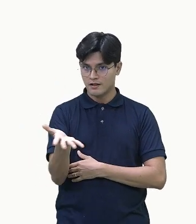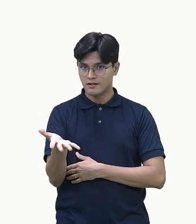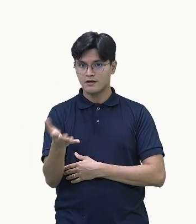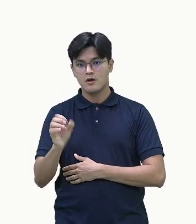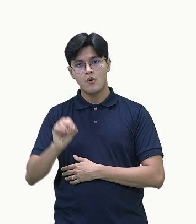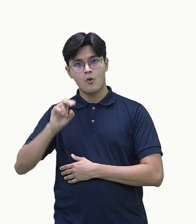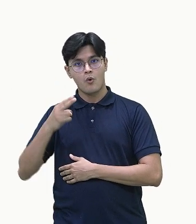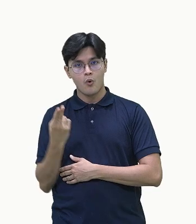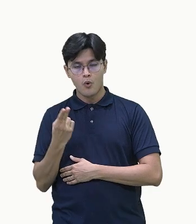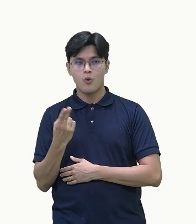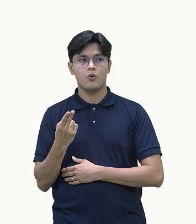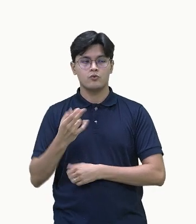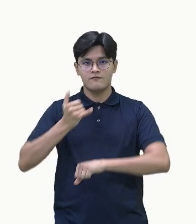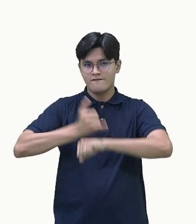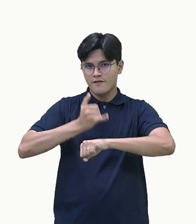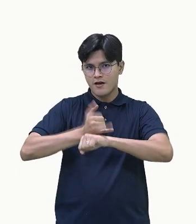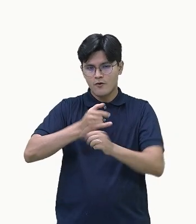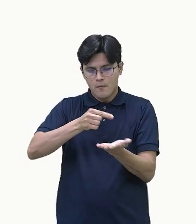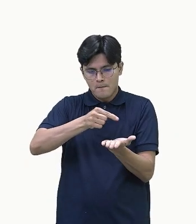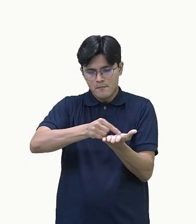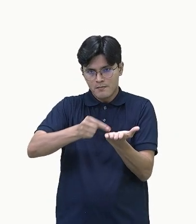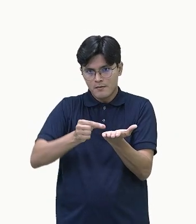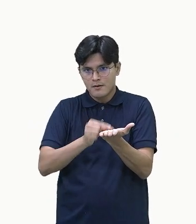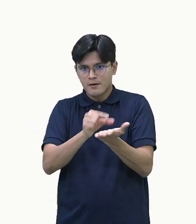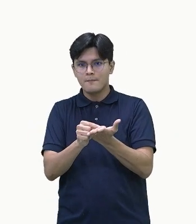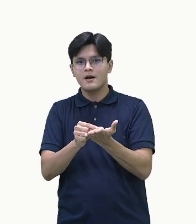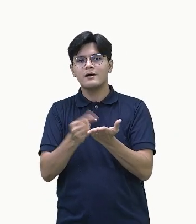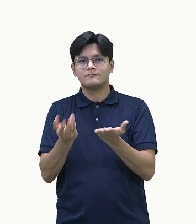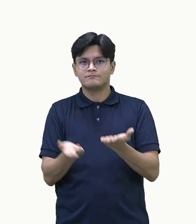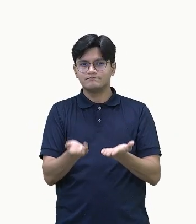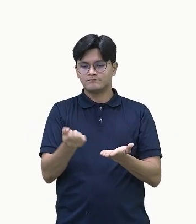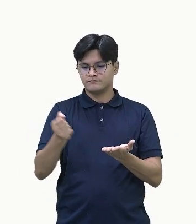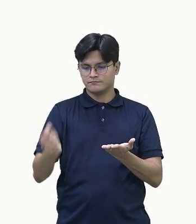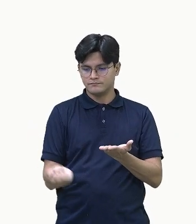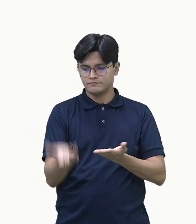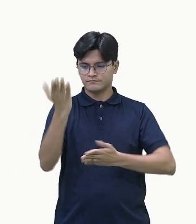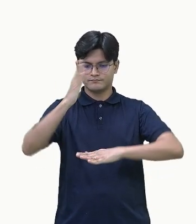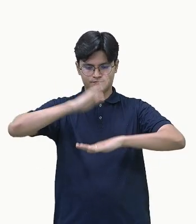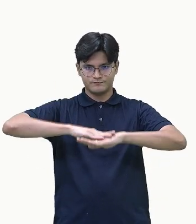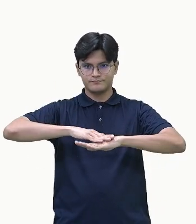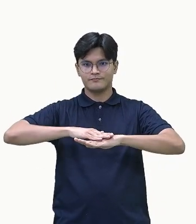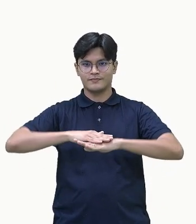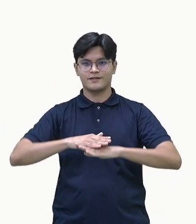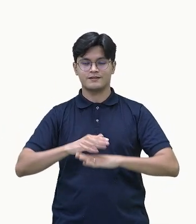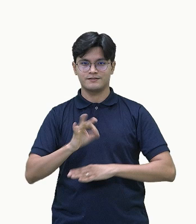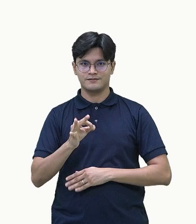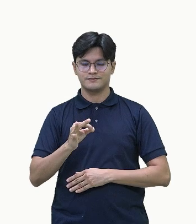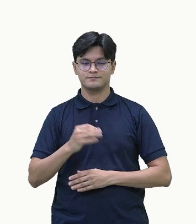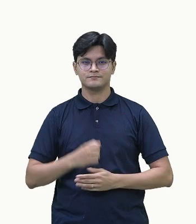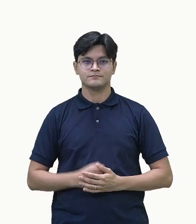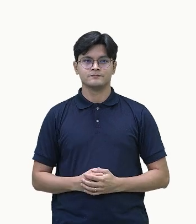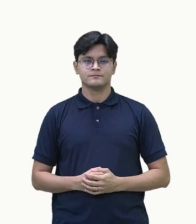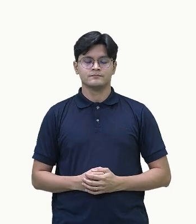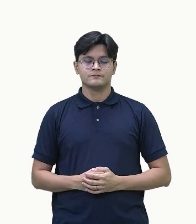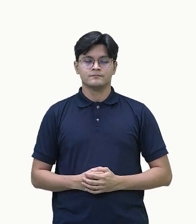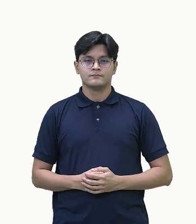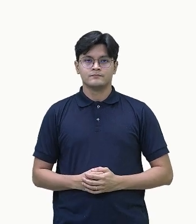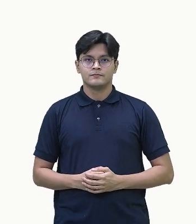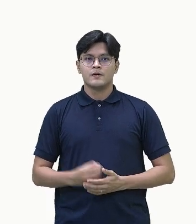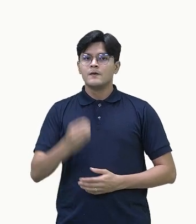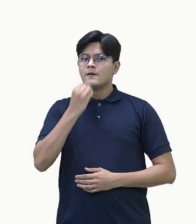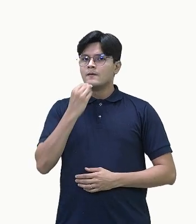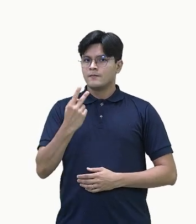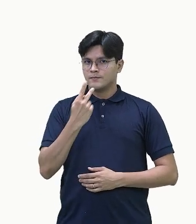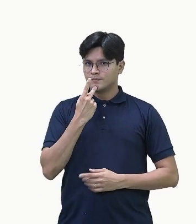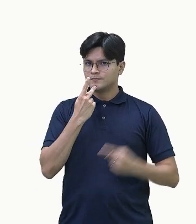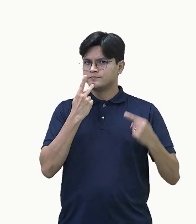de uma moeda, beleza? Só refazer aqui rapidinho, agora. A probabilidade ela